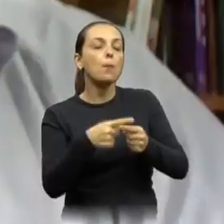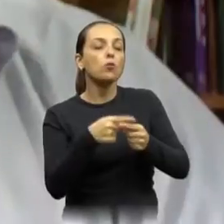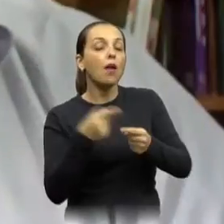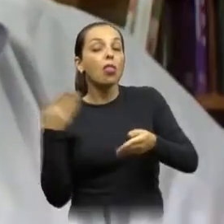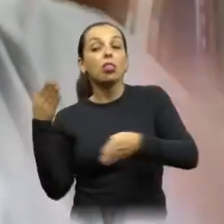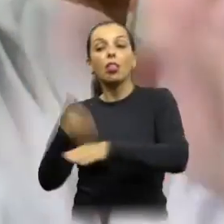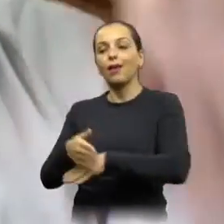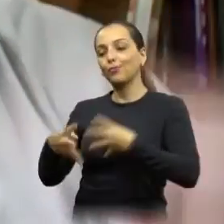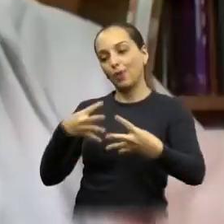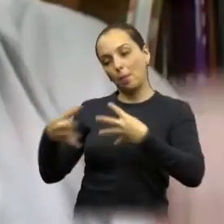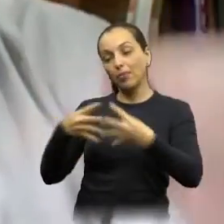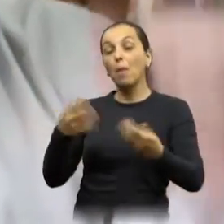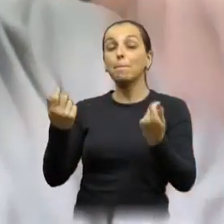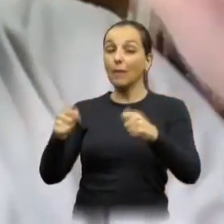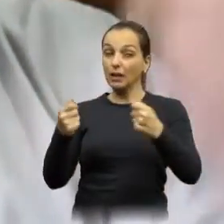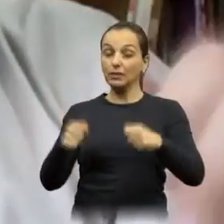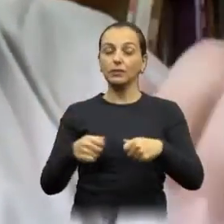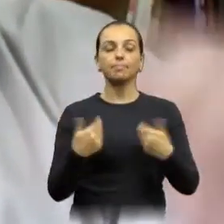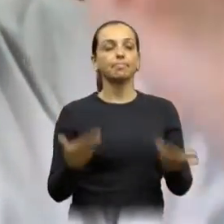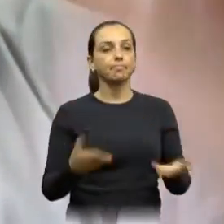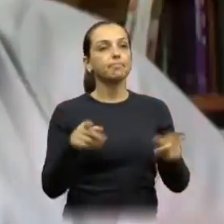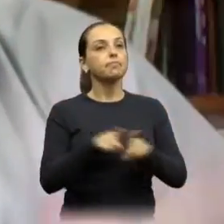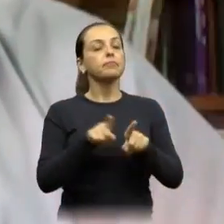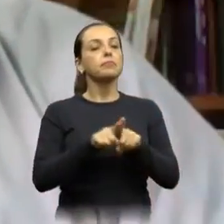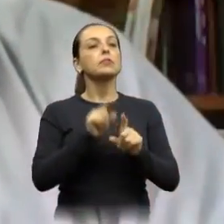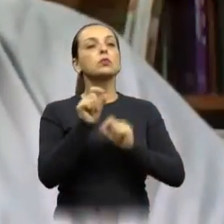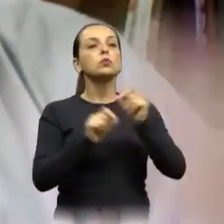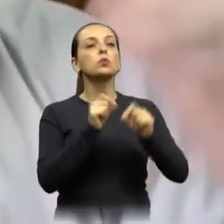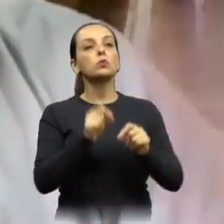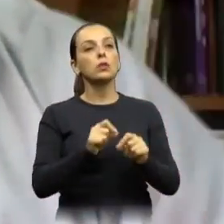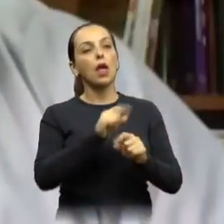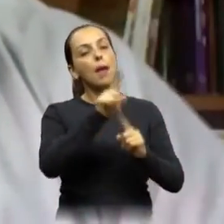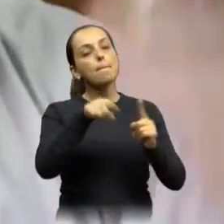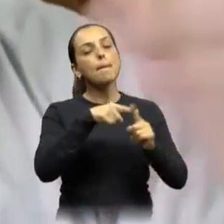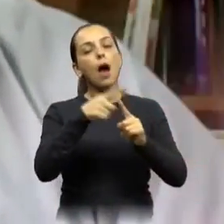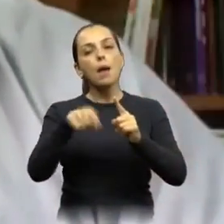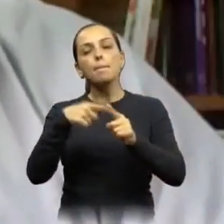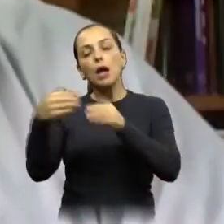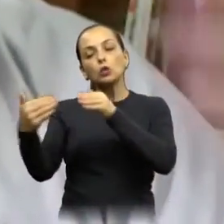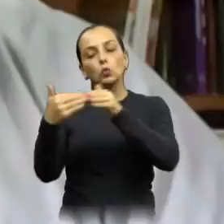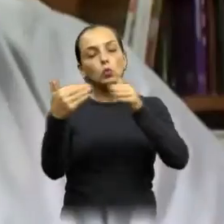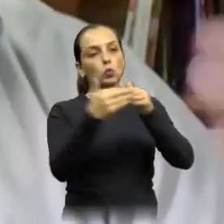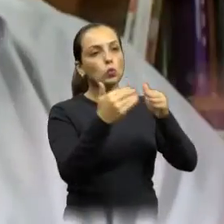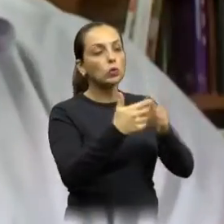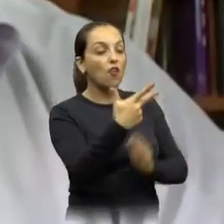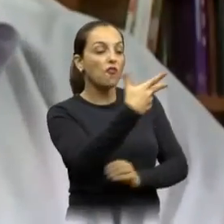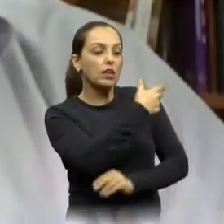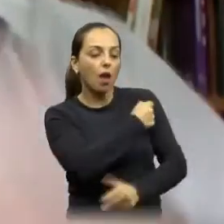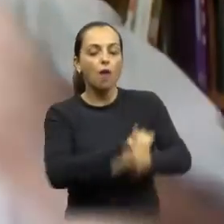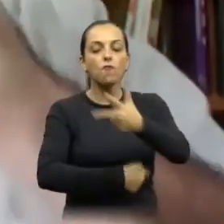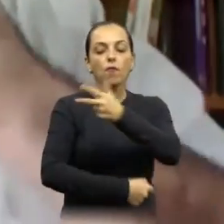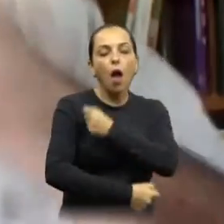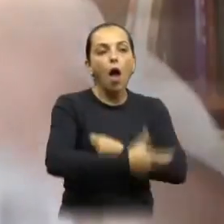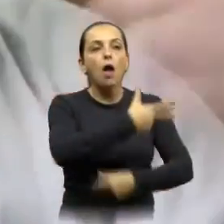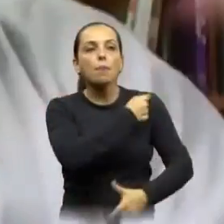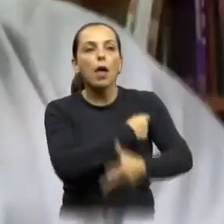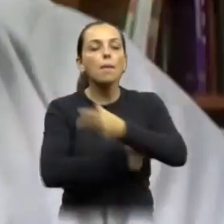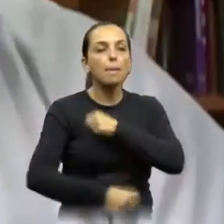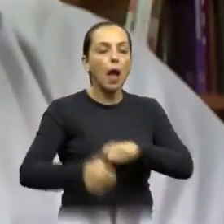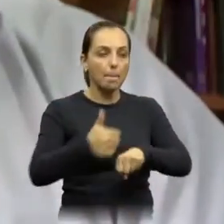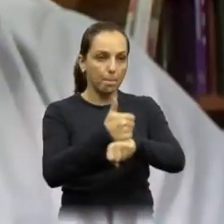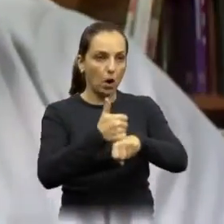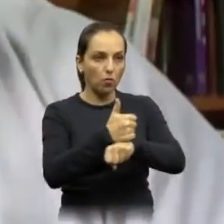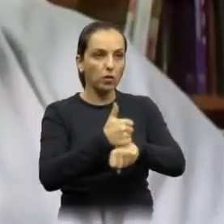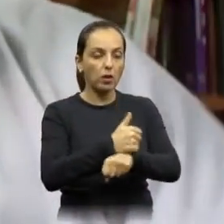para carregar, tá? Além disso, se me soma as vozes que solicitam a vacinação de todos os profissionais do